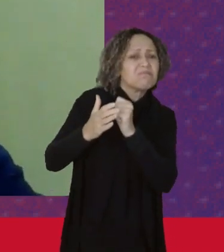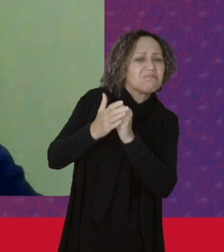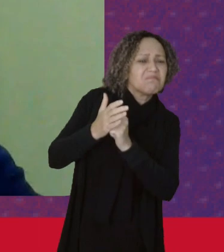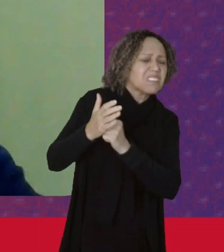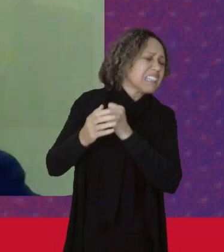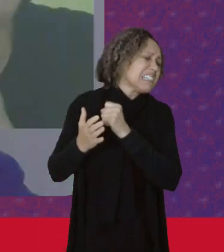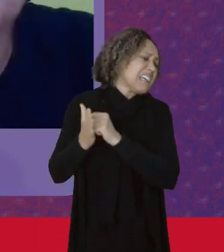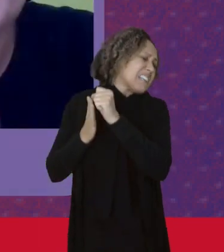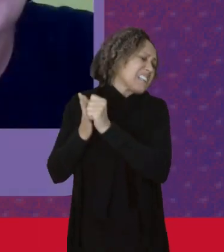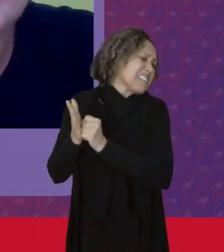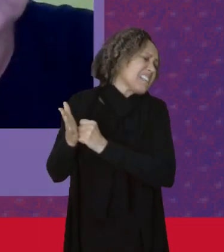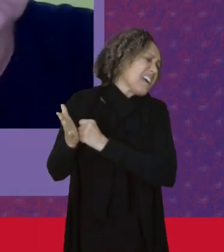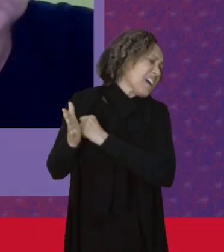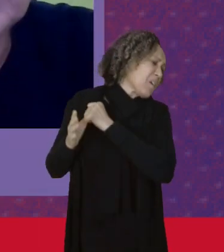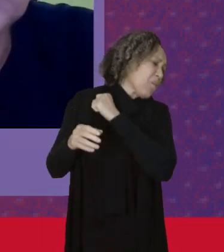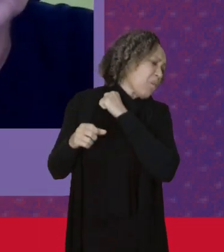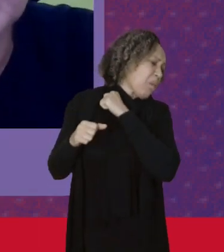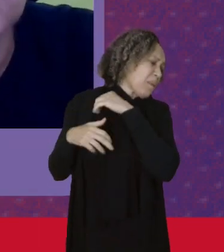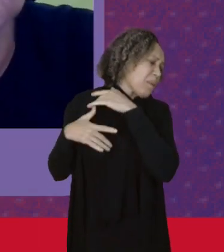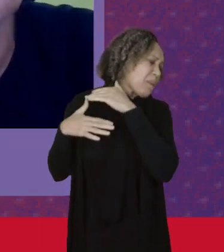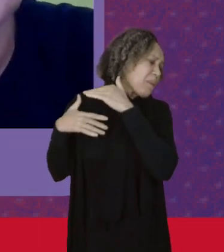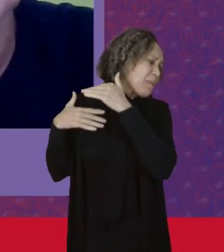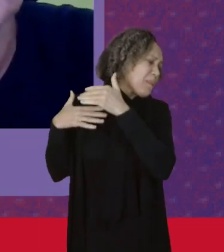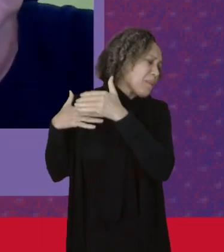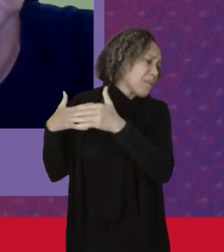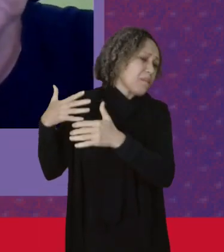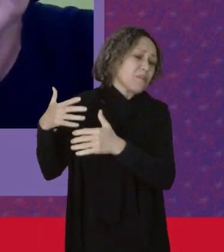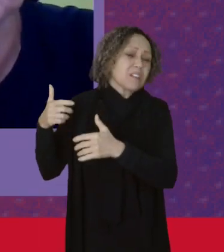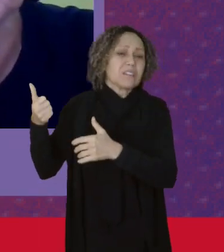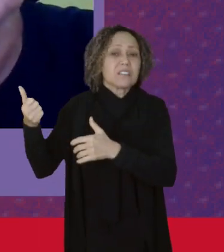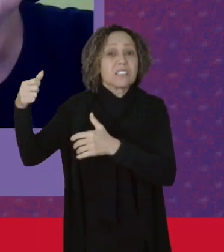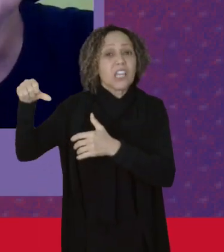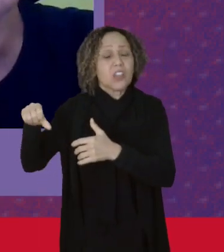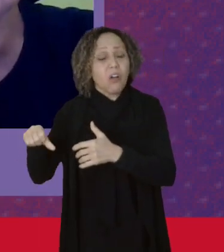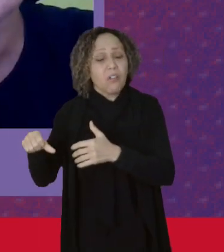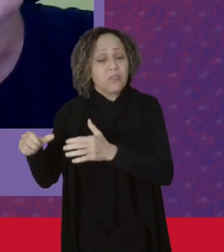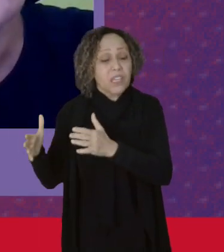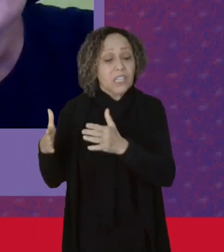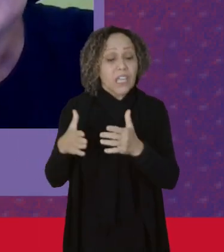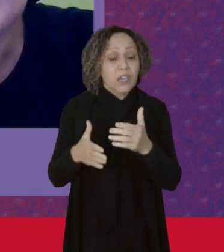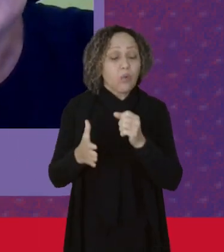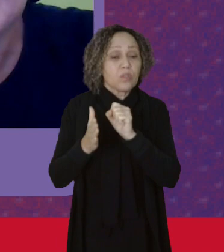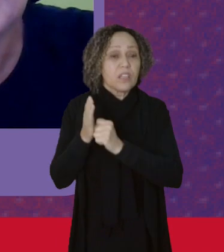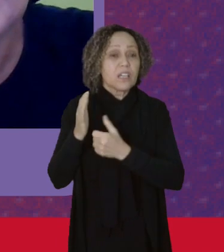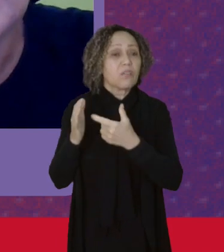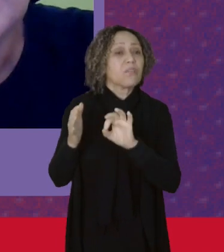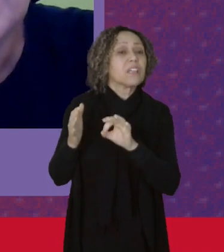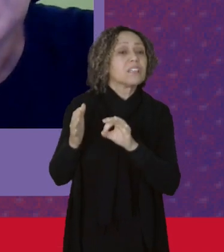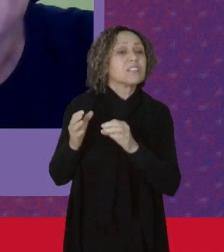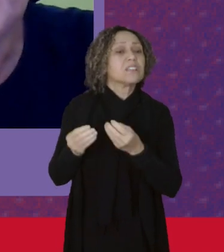séculos, né, muitos séculos, nós vamos pegar aqui do século XIX para o século XX, né,